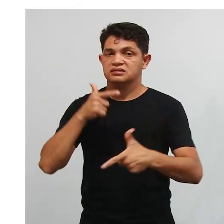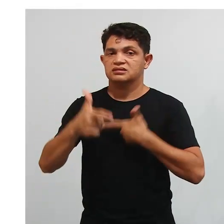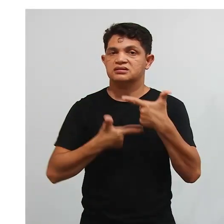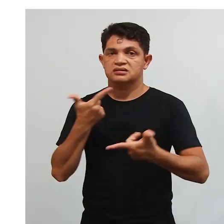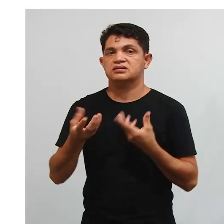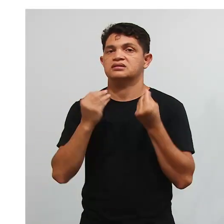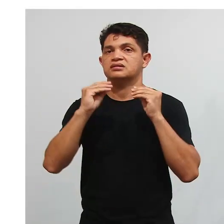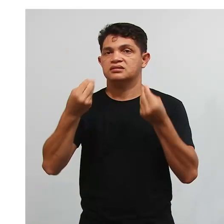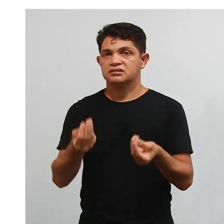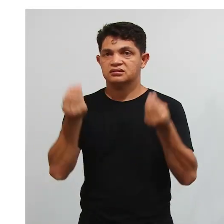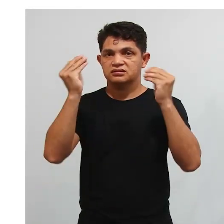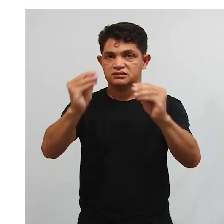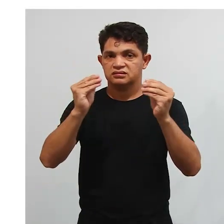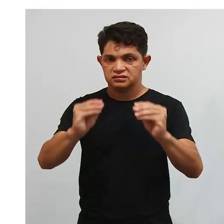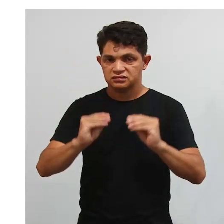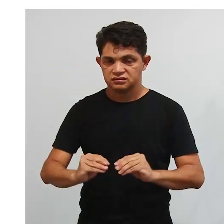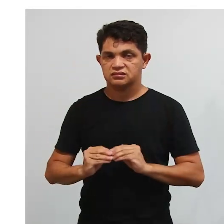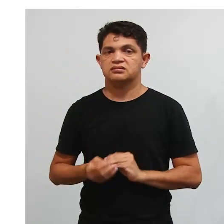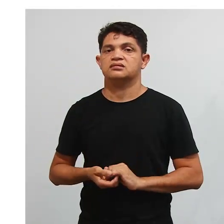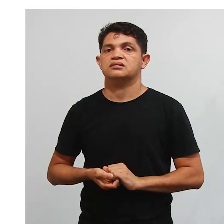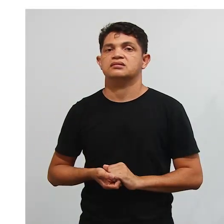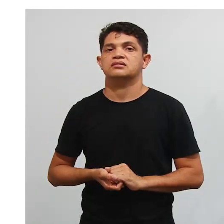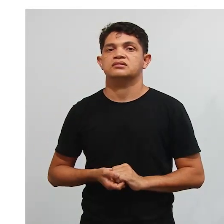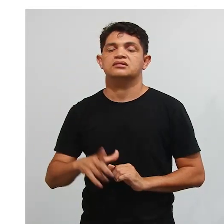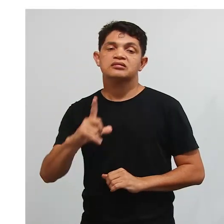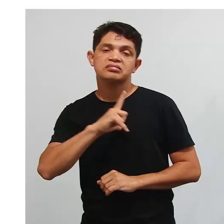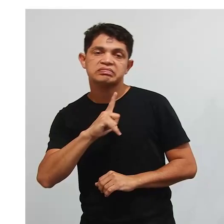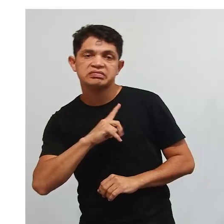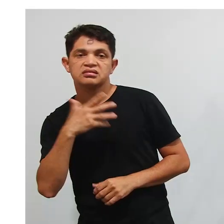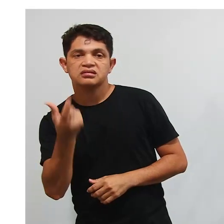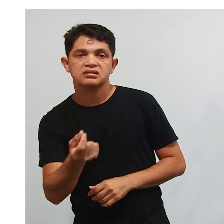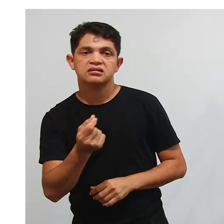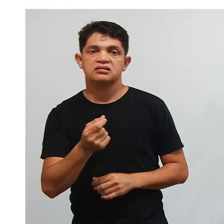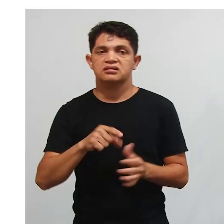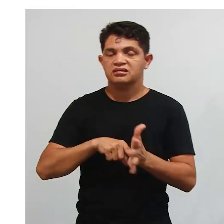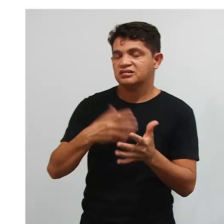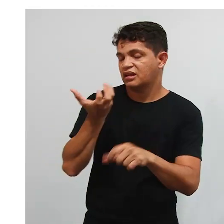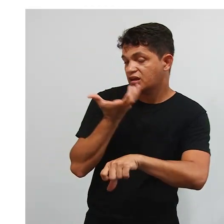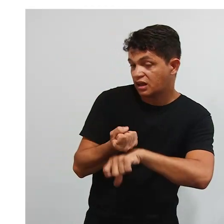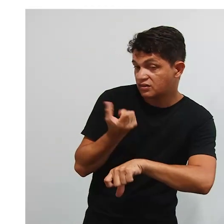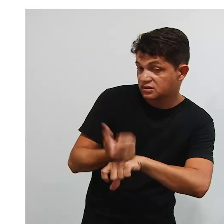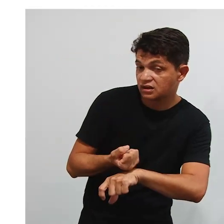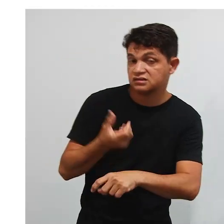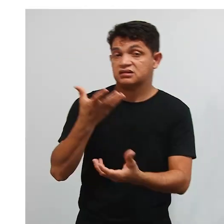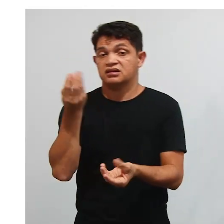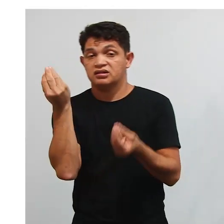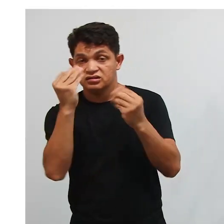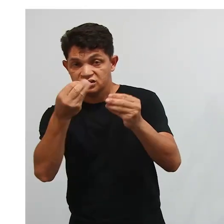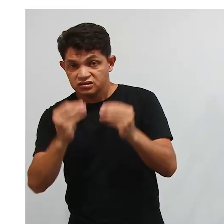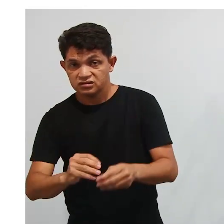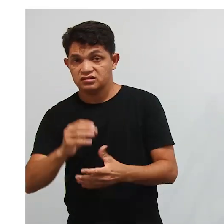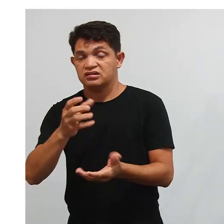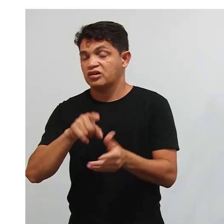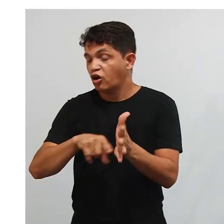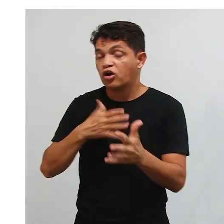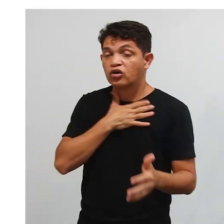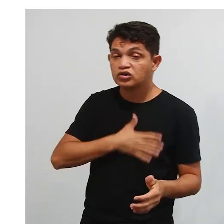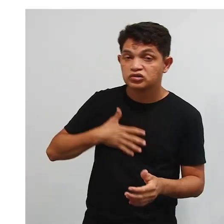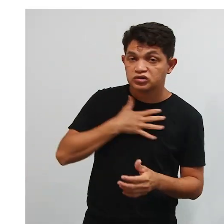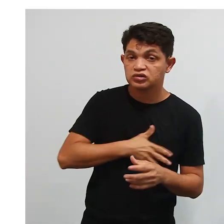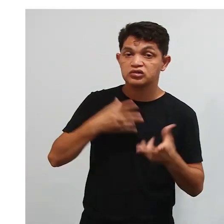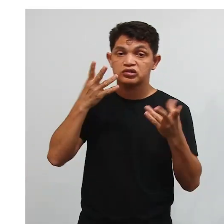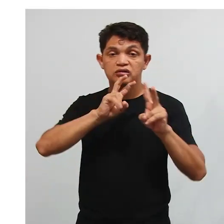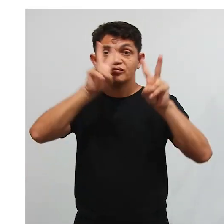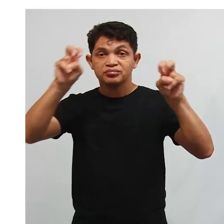população prefere aquilo tantos por da população eh tem eh graduação ou tem pós--graduação ou